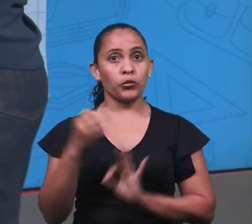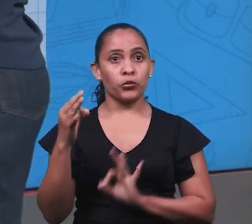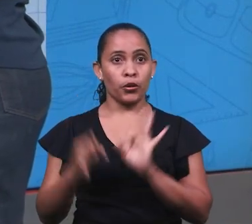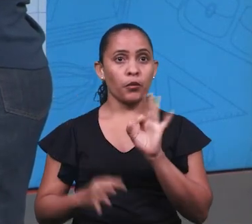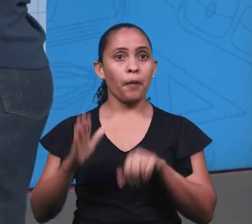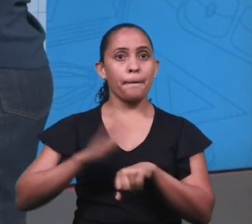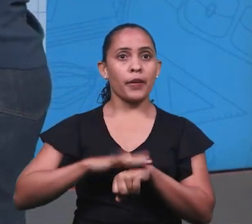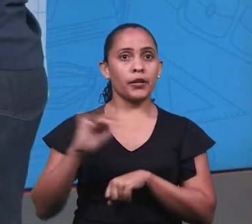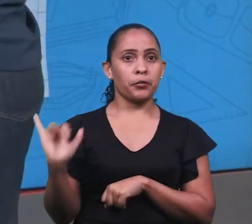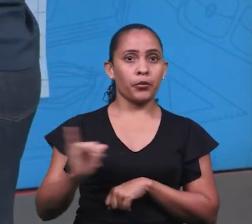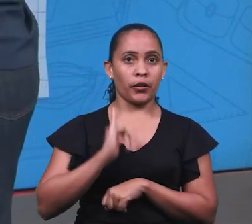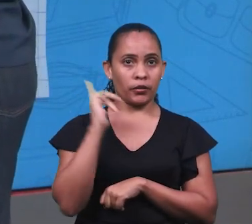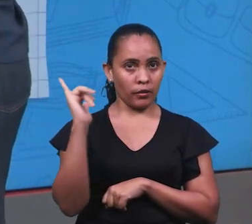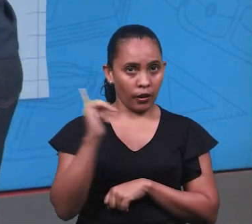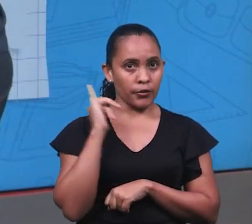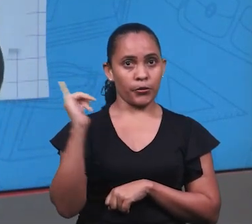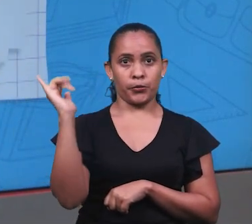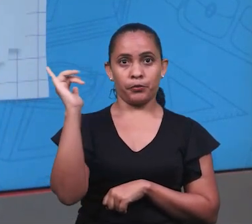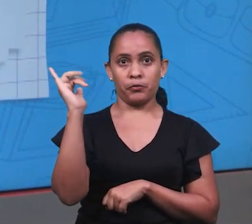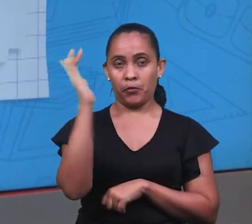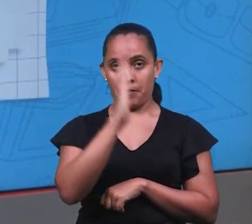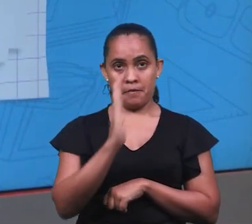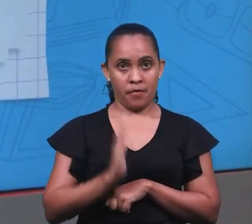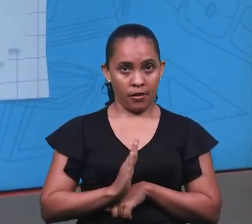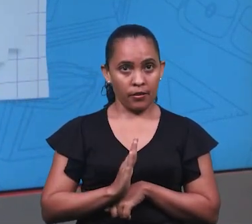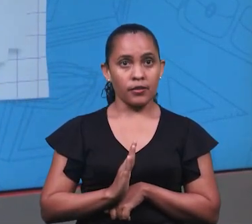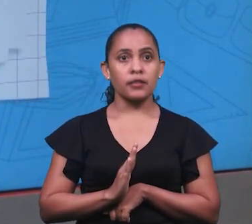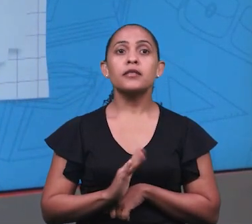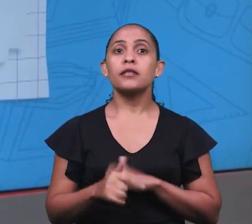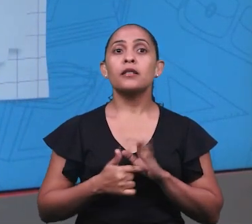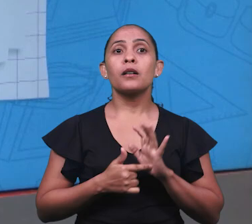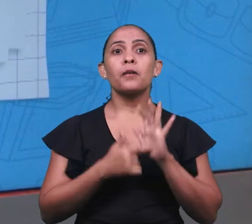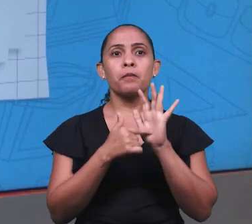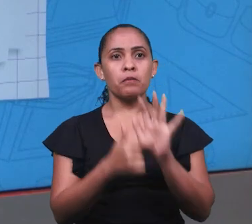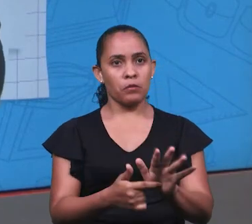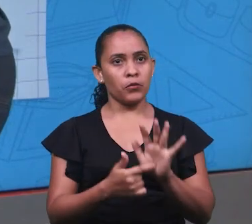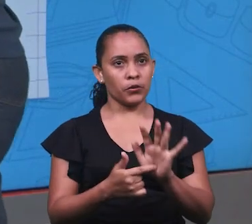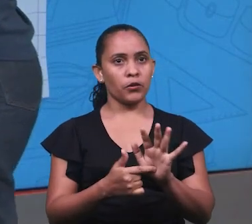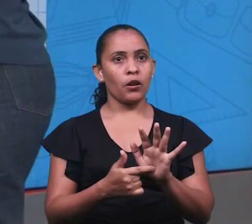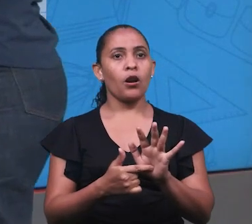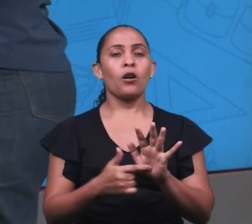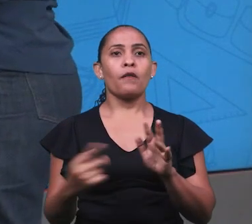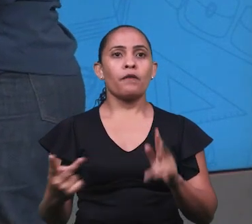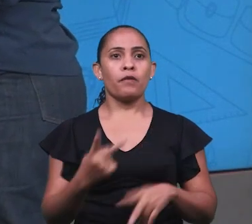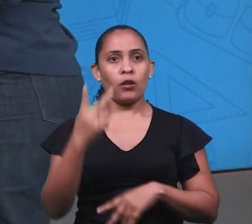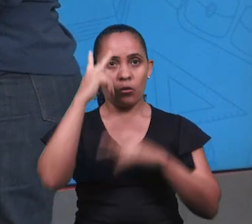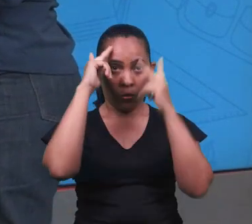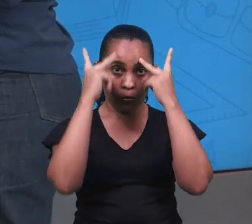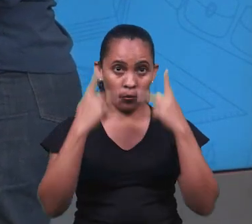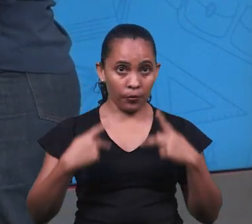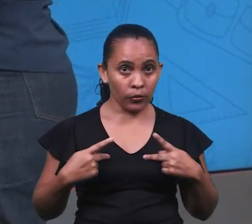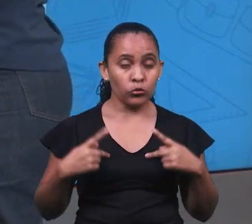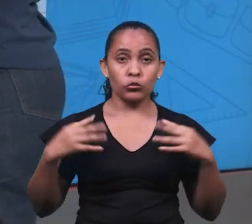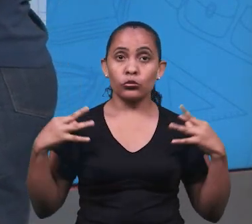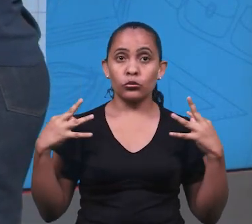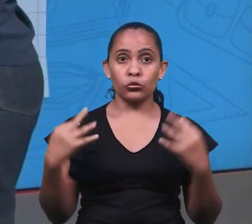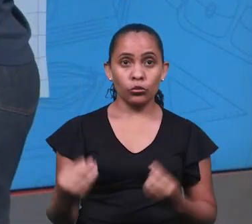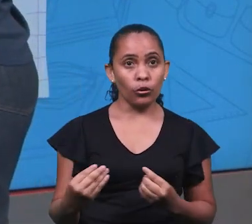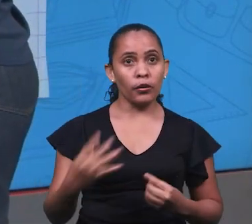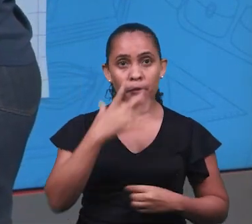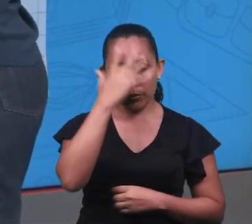do país, garante o trabalho remunerado e a dignidade humana como direitos de todo cidadão brasileiro,